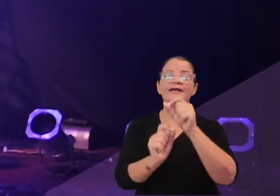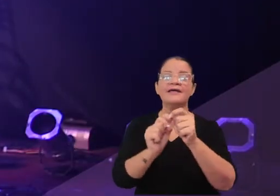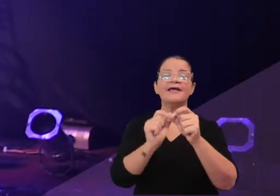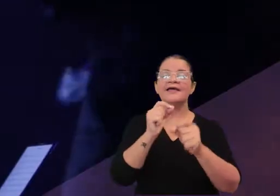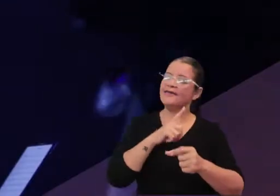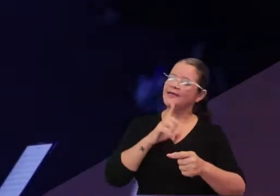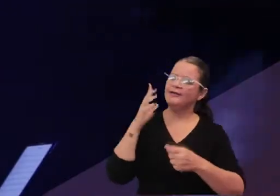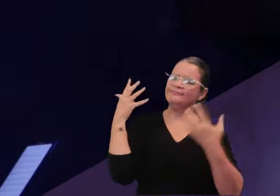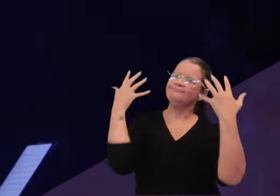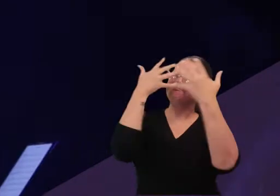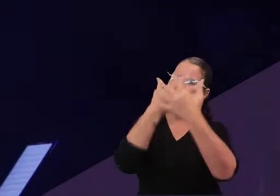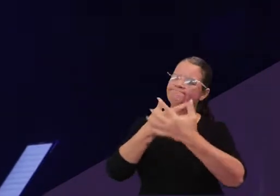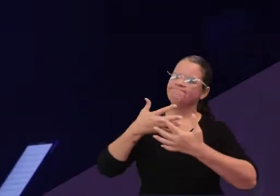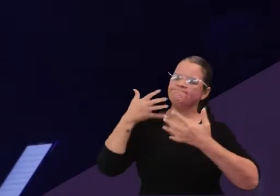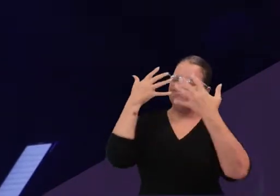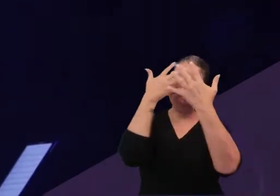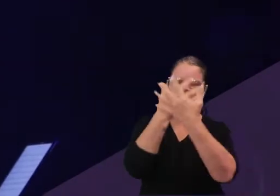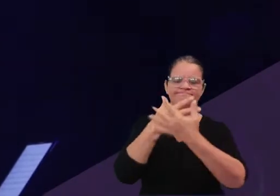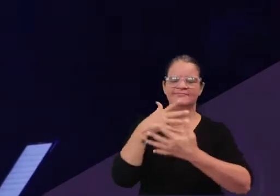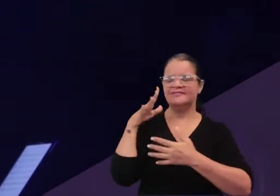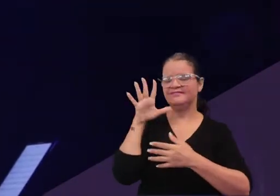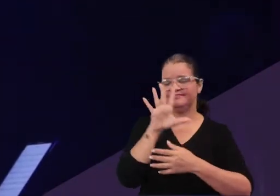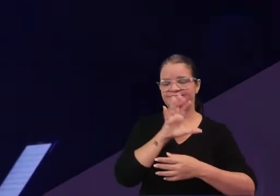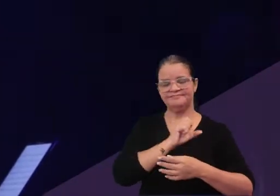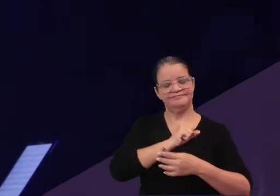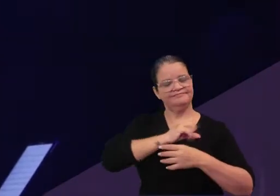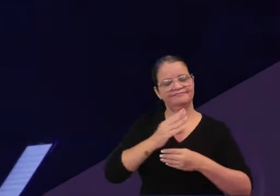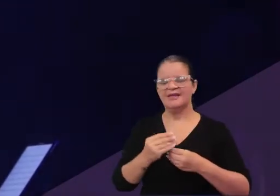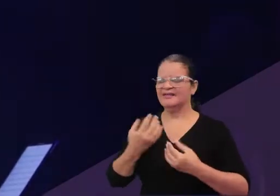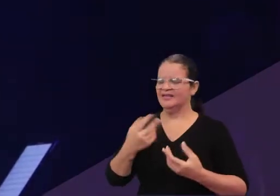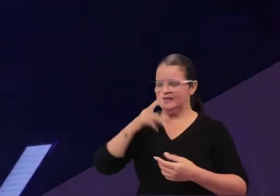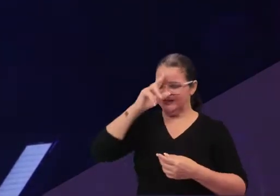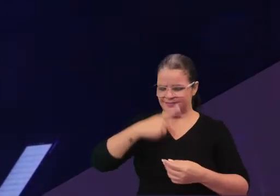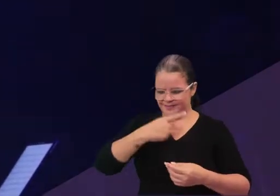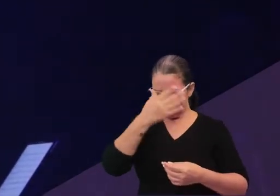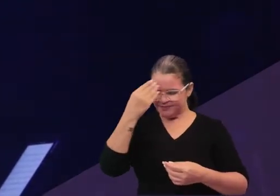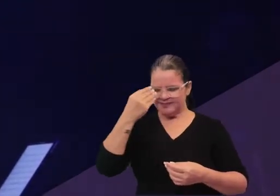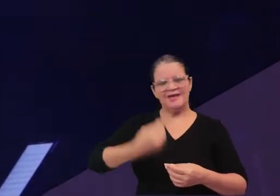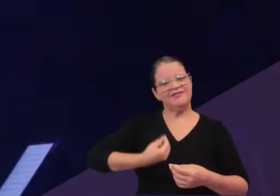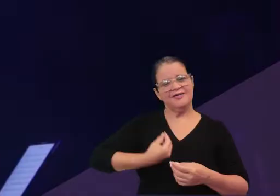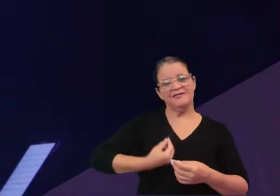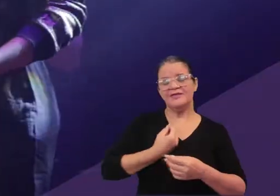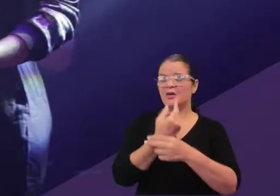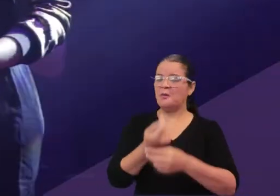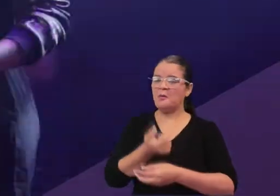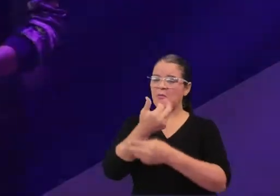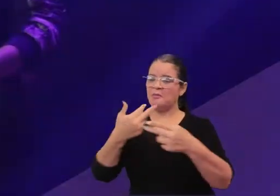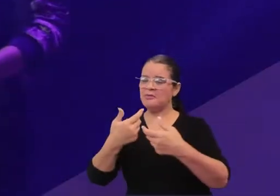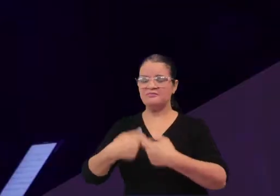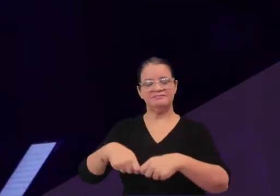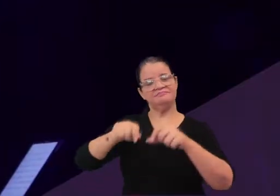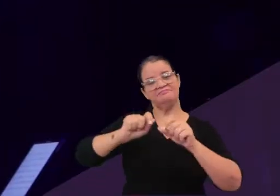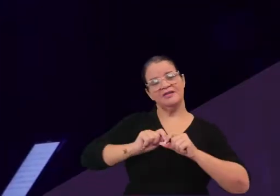mim admitir que eu fui longe demais. Me